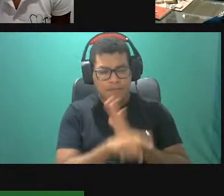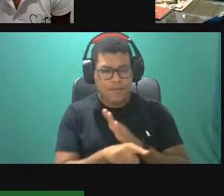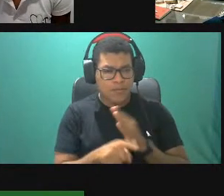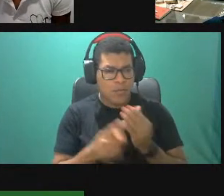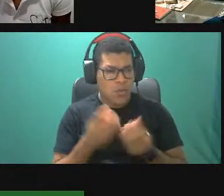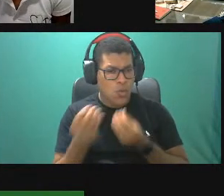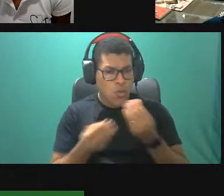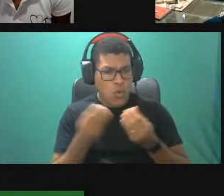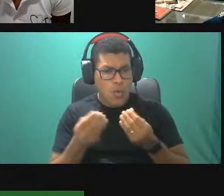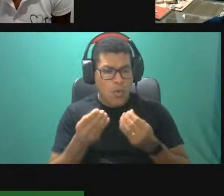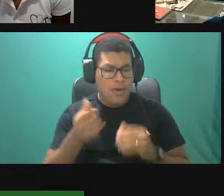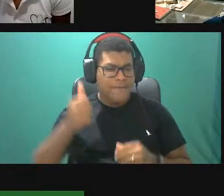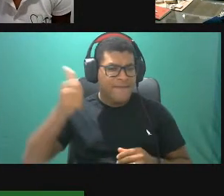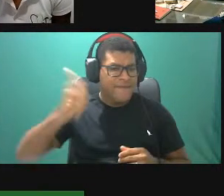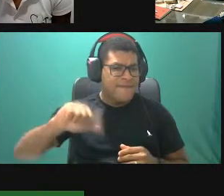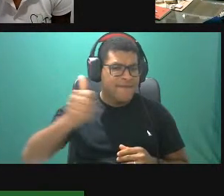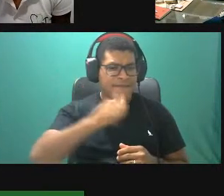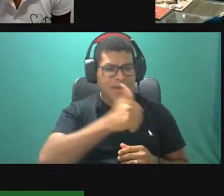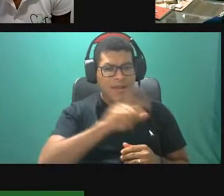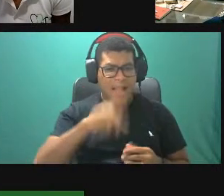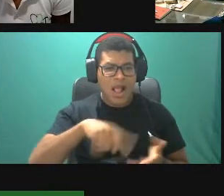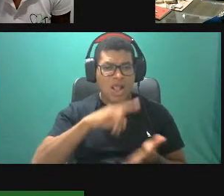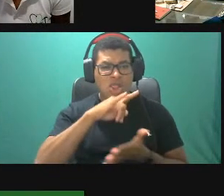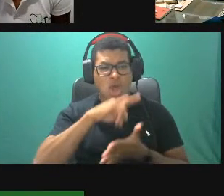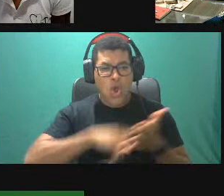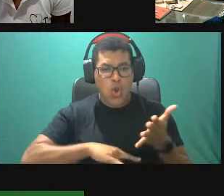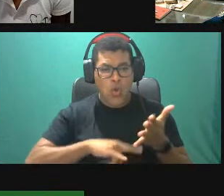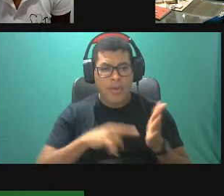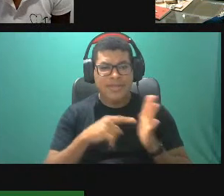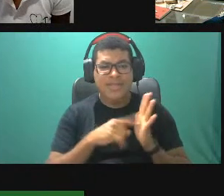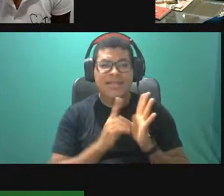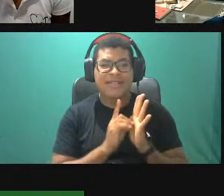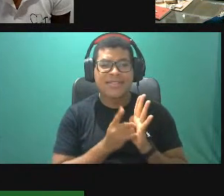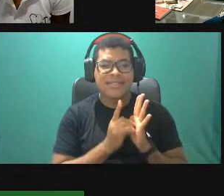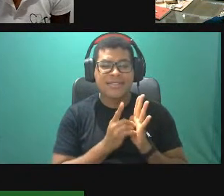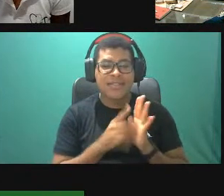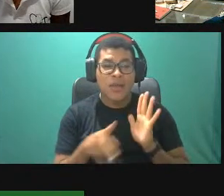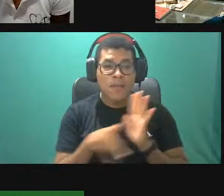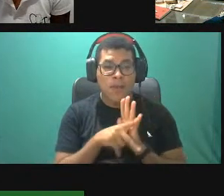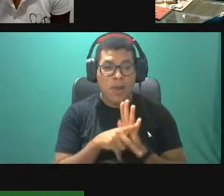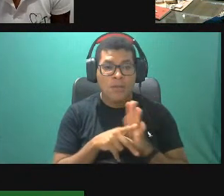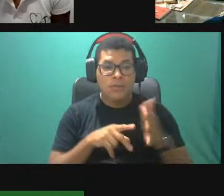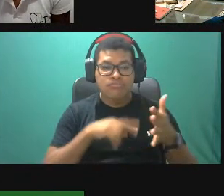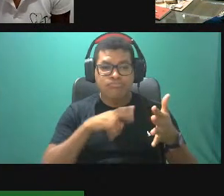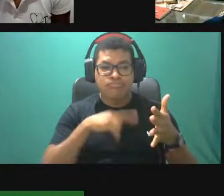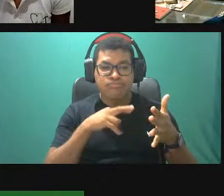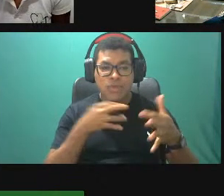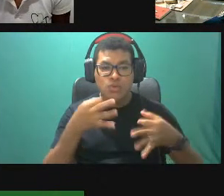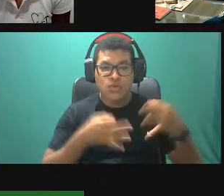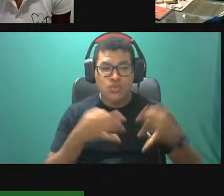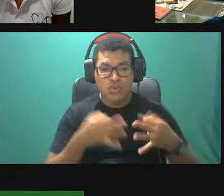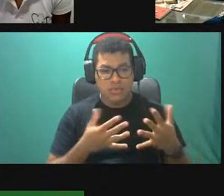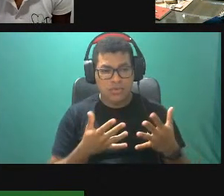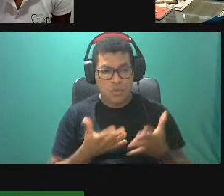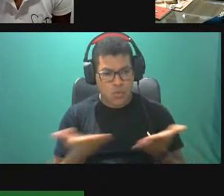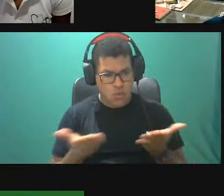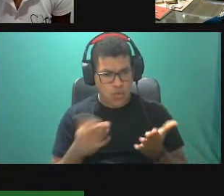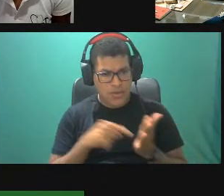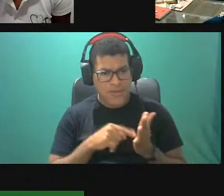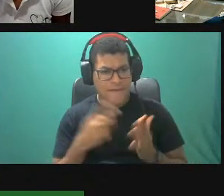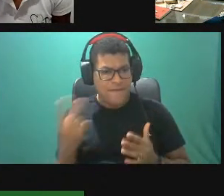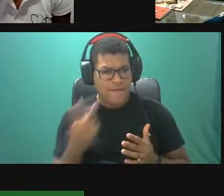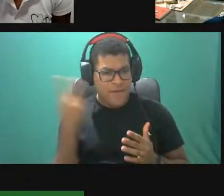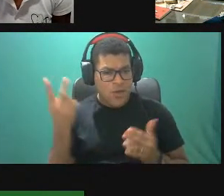é avaliada a documentação digital para as perícias jurídicas? Hoje ela tem o mesmo valor